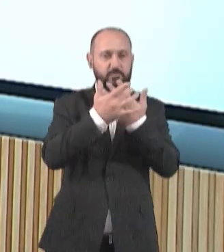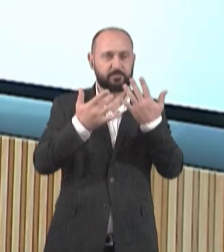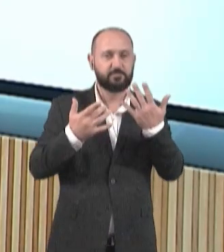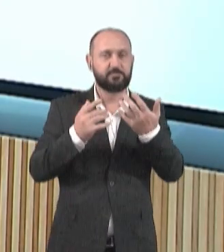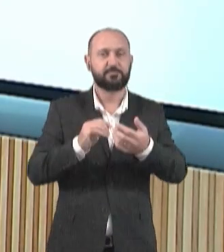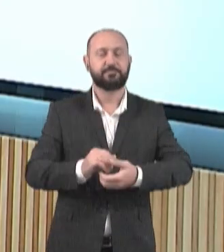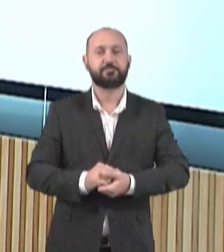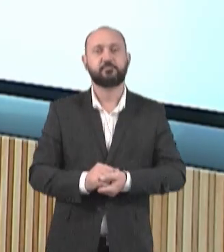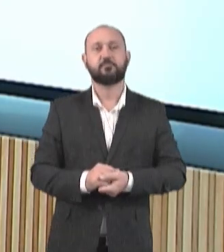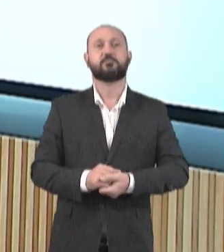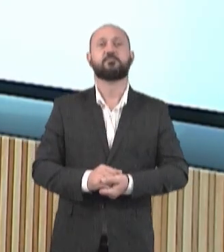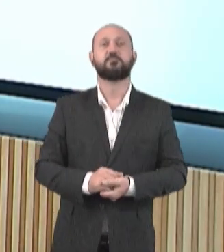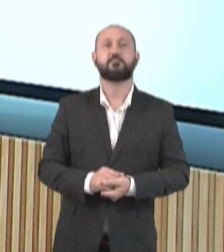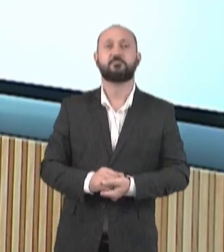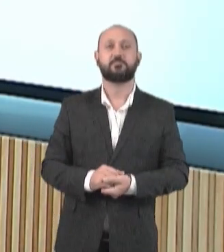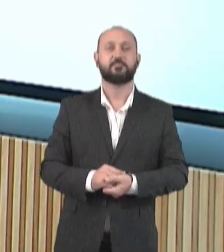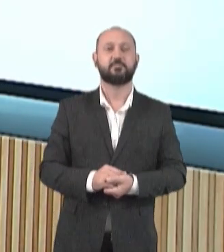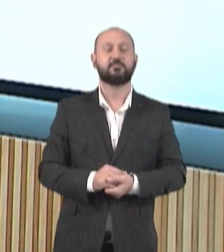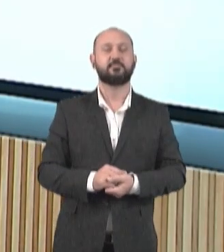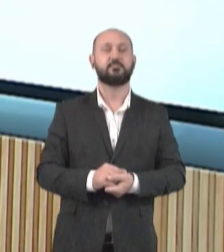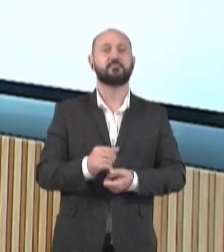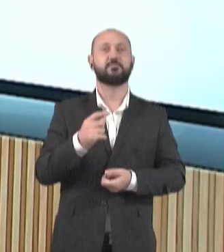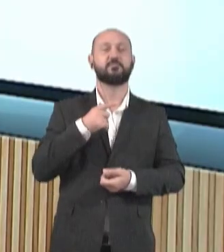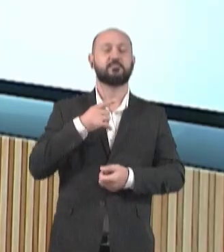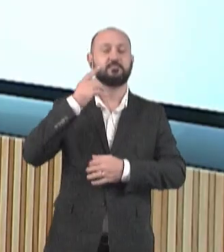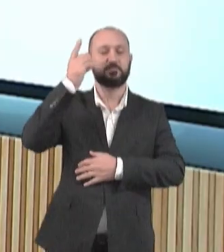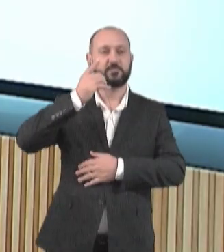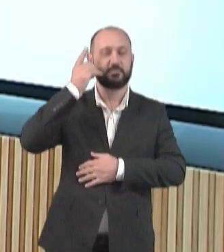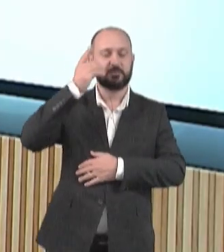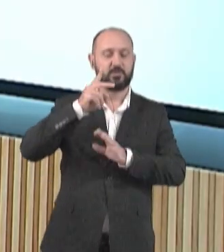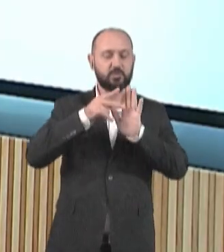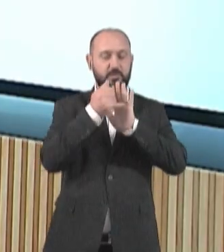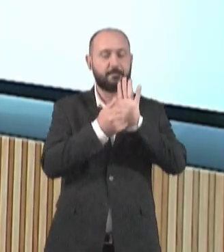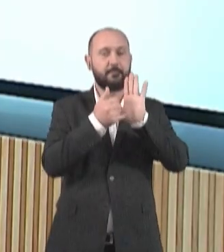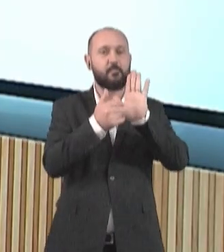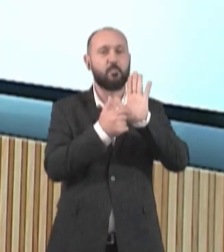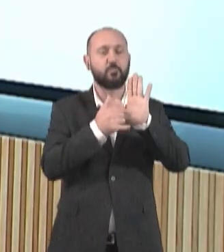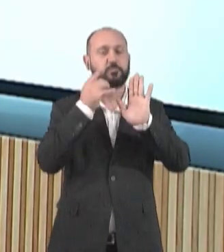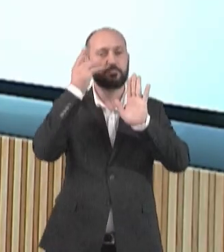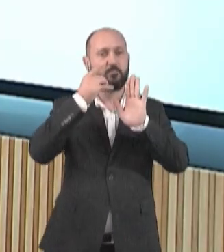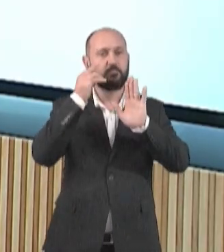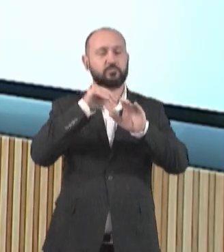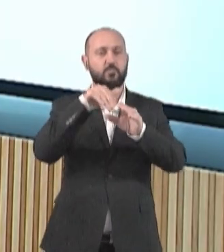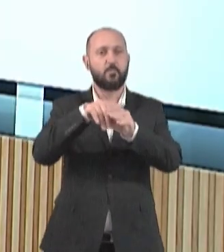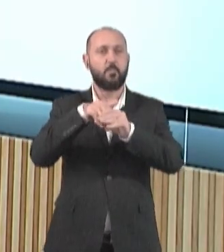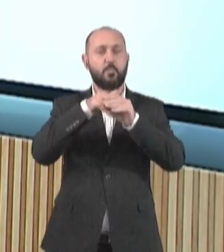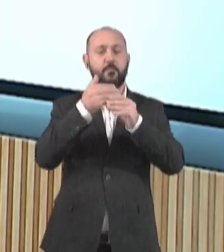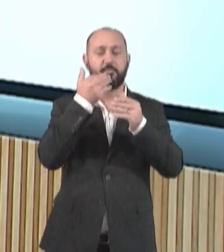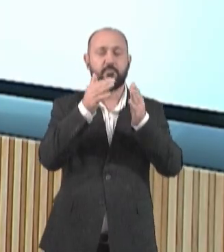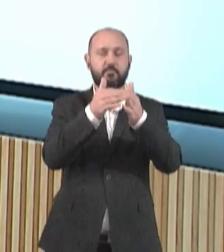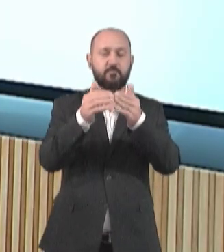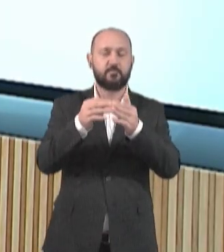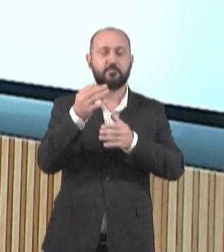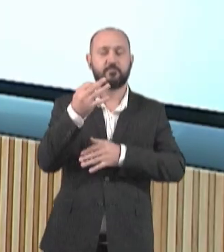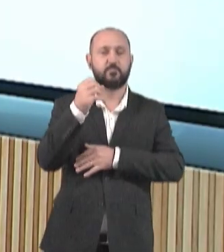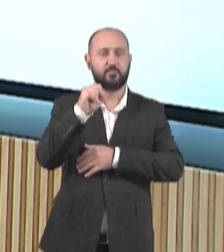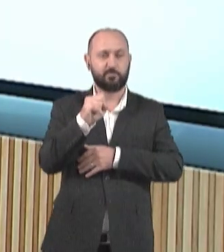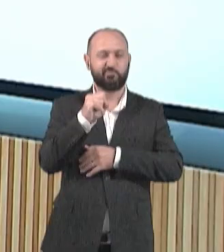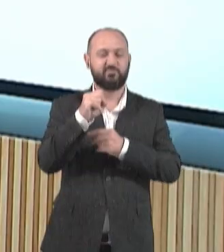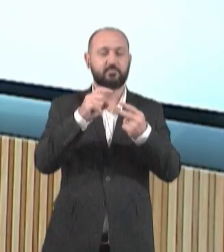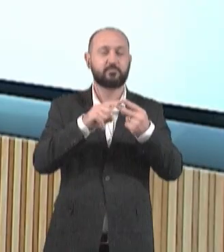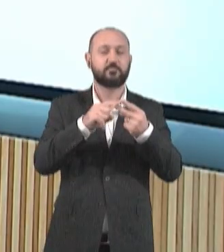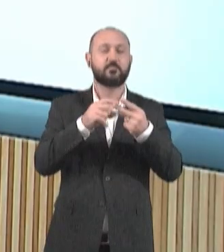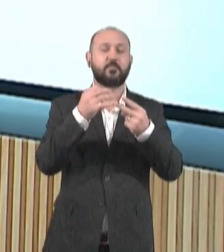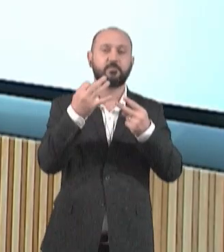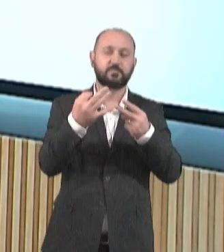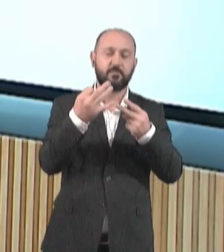deficiência. Bom, além disso aí, desses projetos, os deputados votaram um requerimento, 38 indicações,